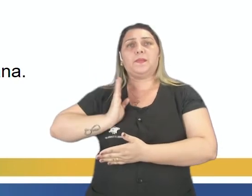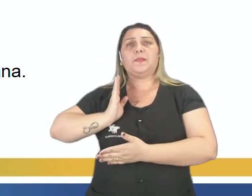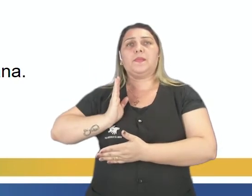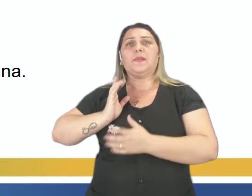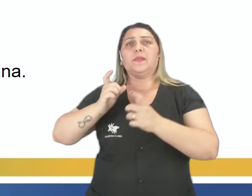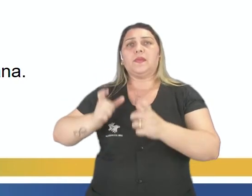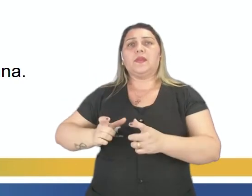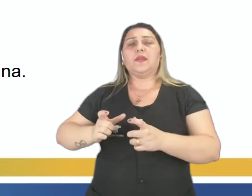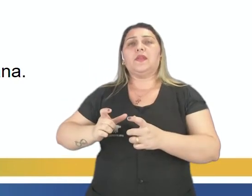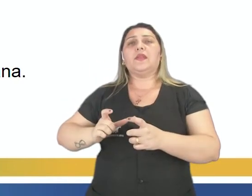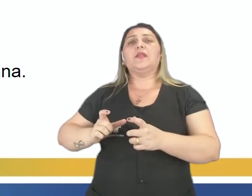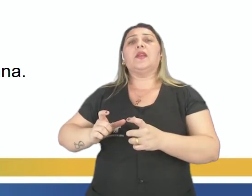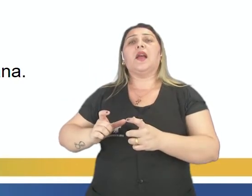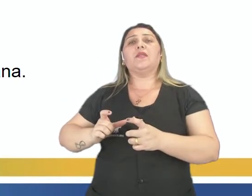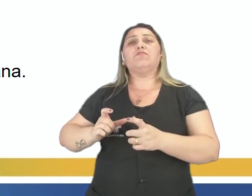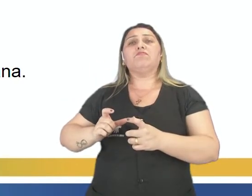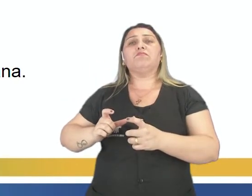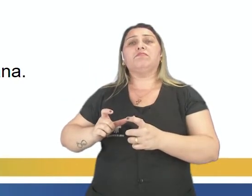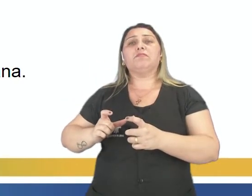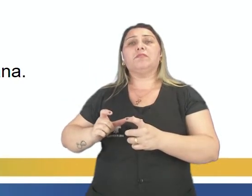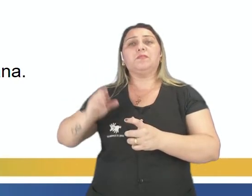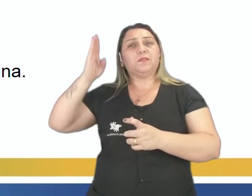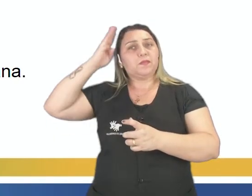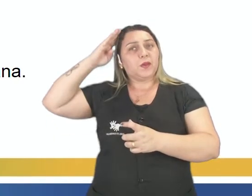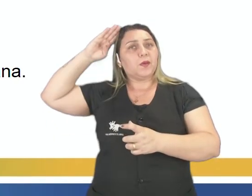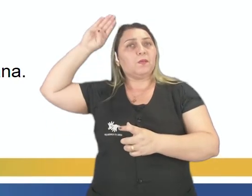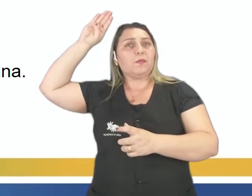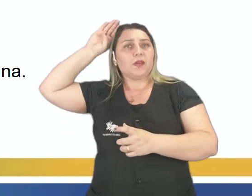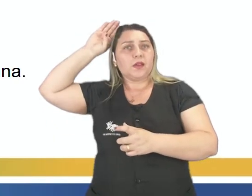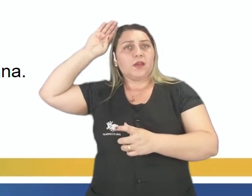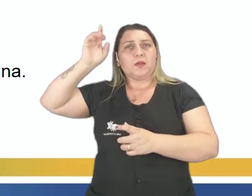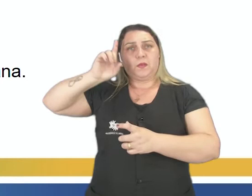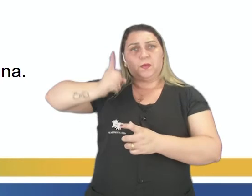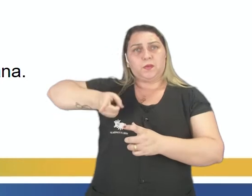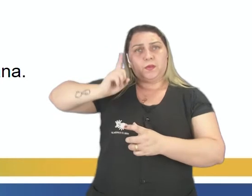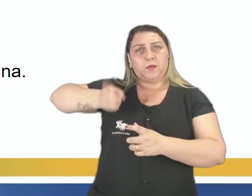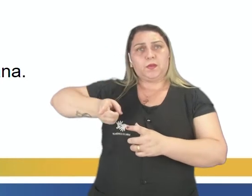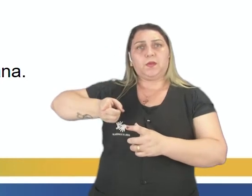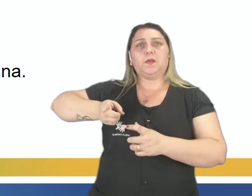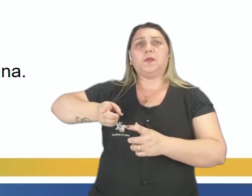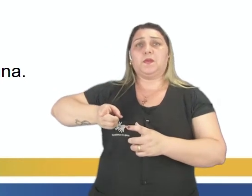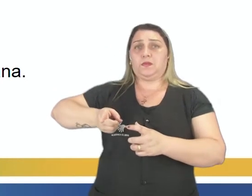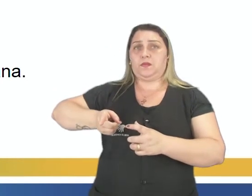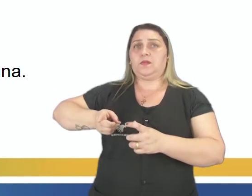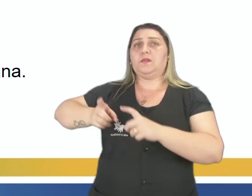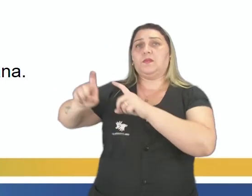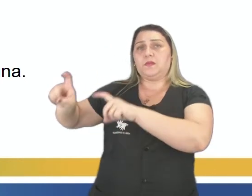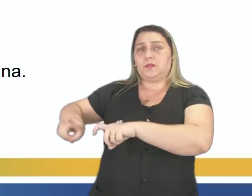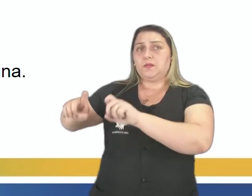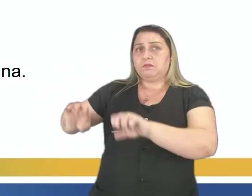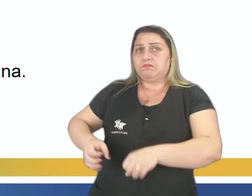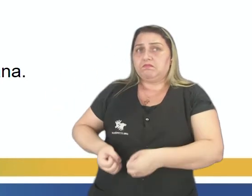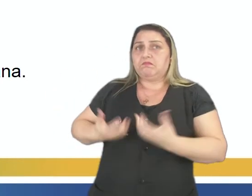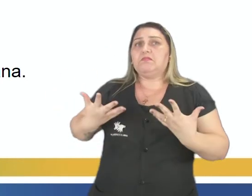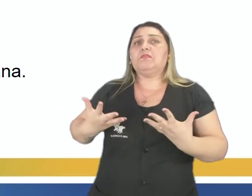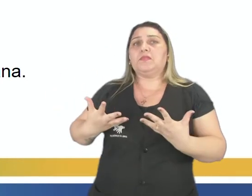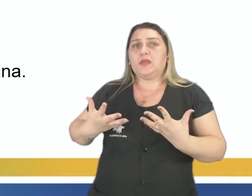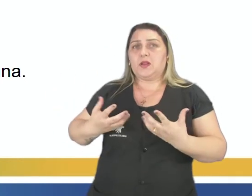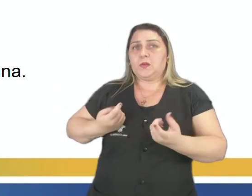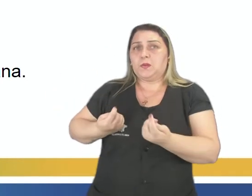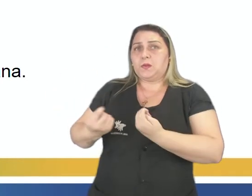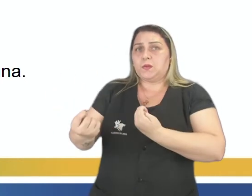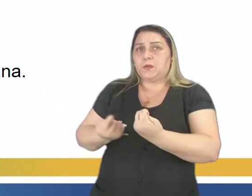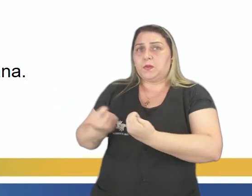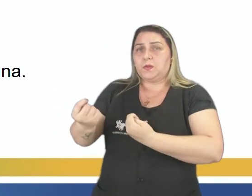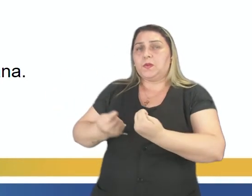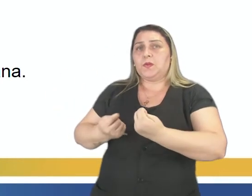de esquerda cubana. E E. Foi dirigida por um movimento camponês espontâneo que